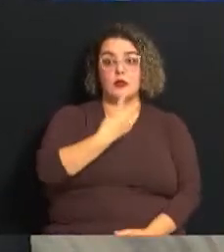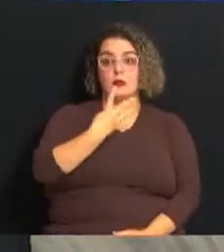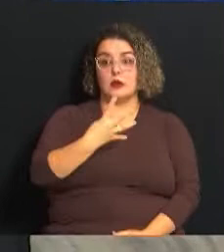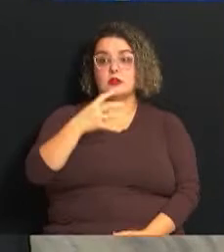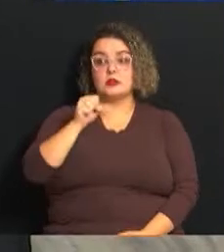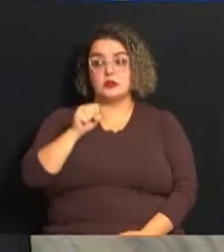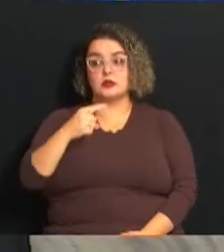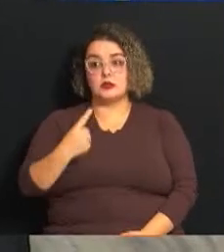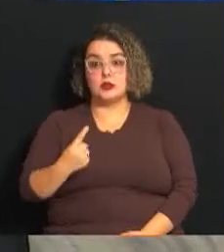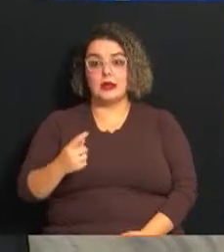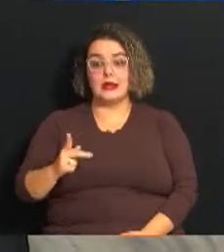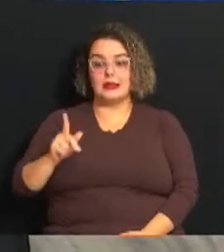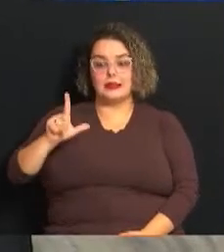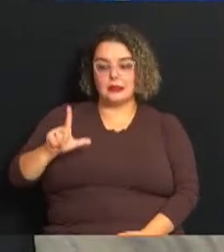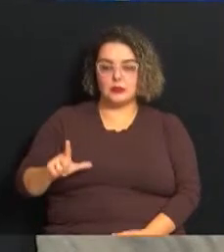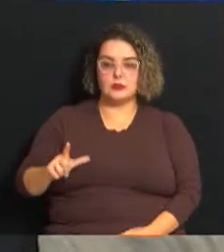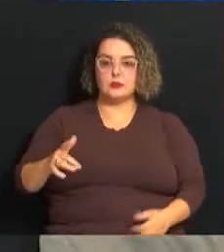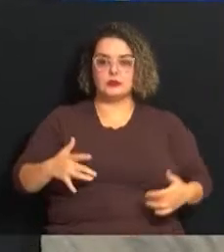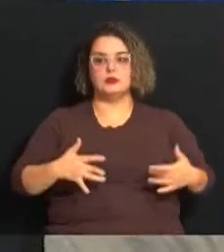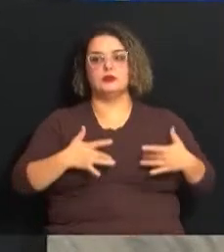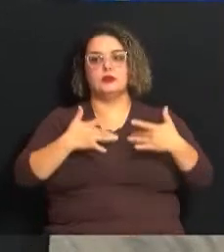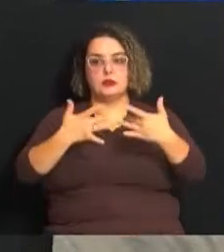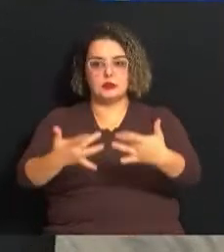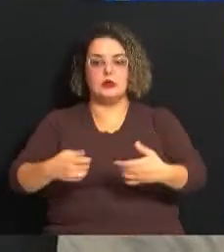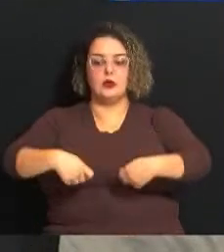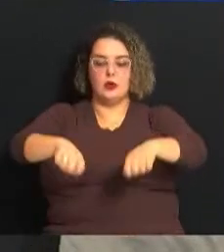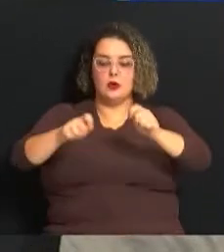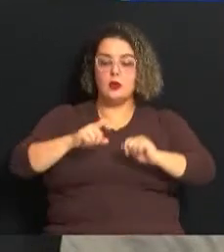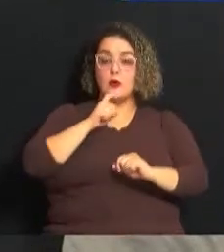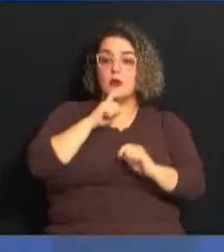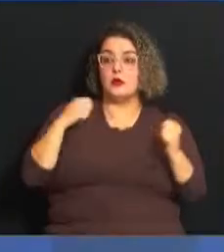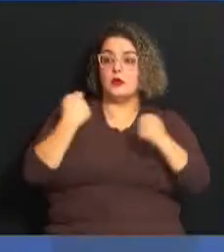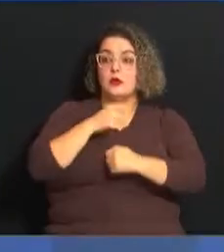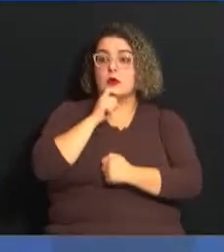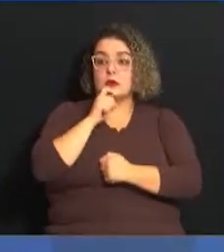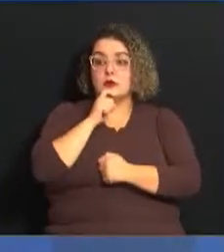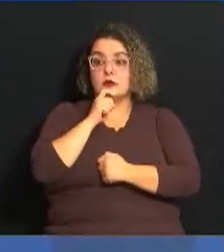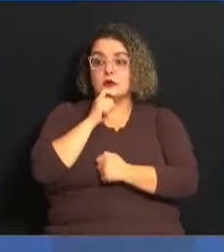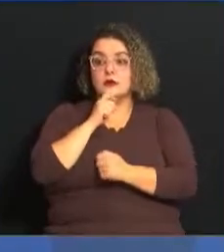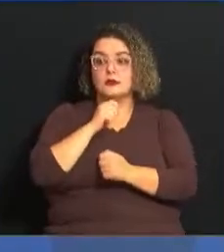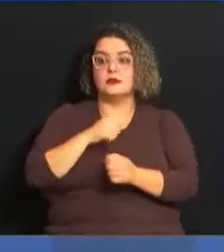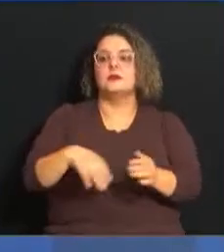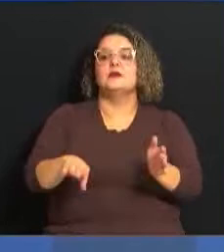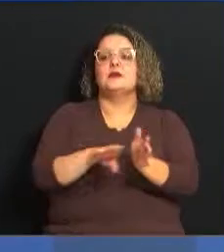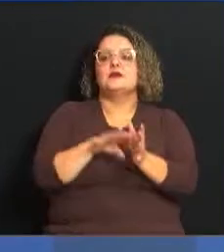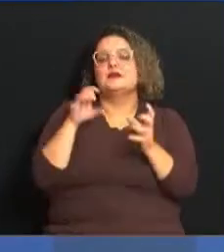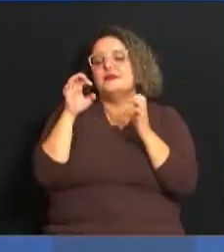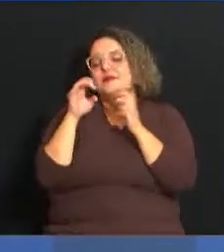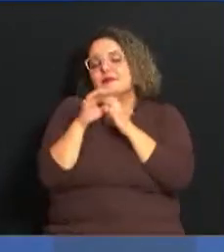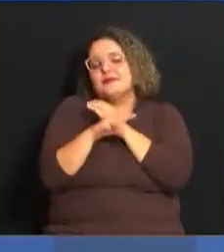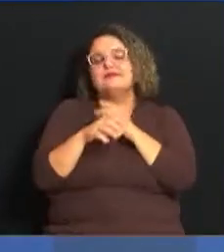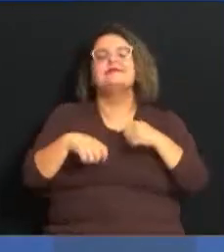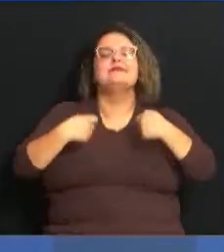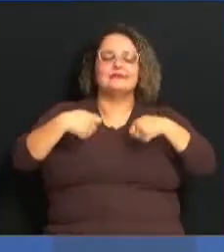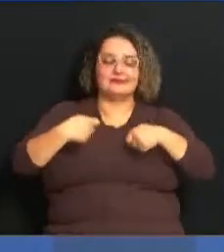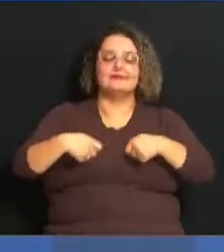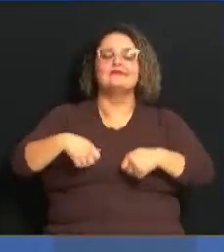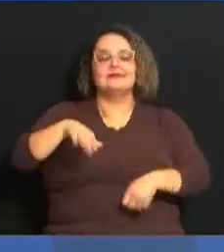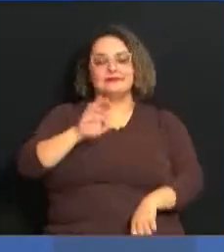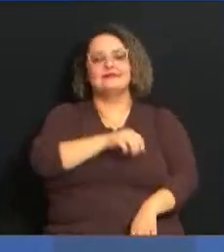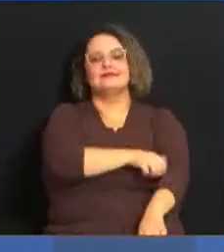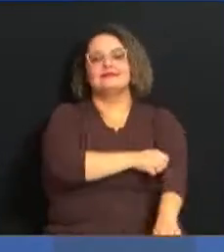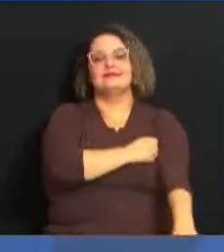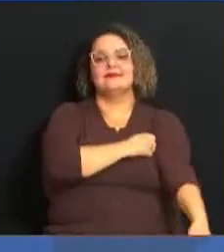1.481 quilos de doações entre roupas e cobertores já chegaram. Ótimo. Para aquecer aí quem mais precisa. E a gente